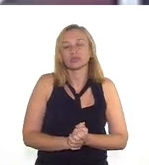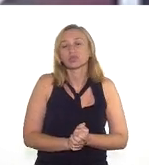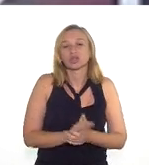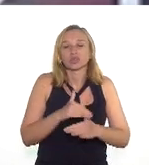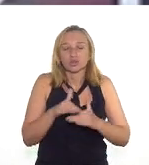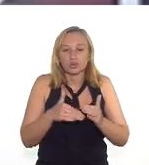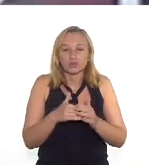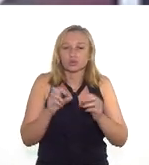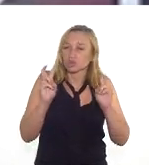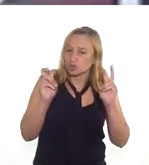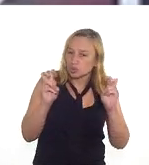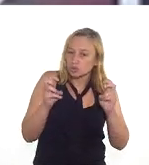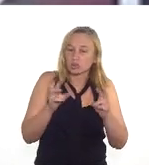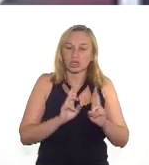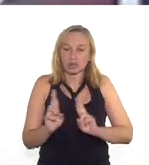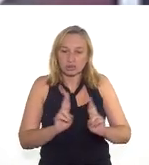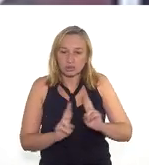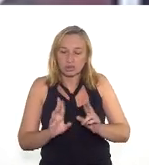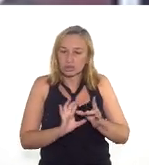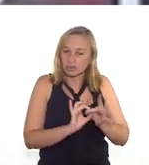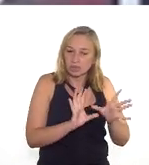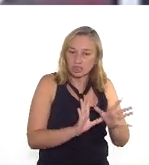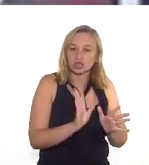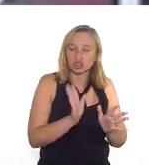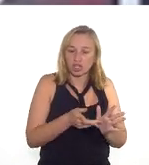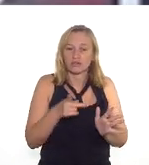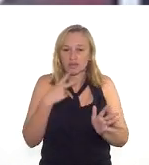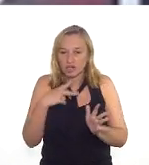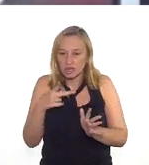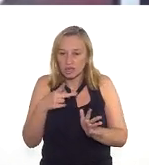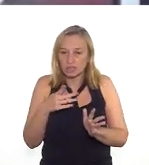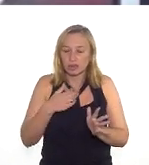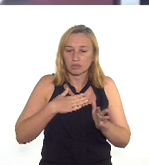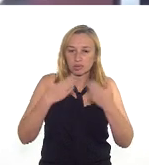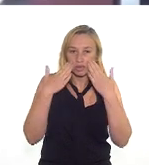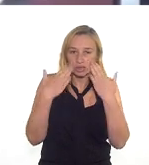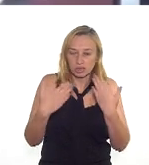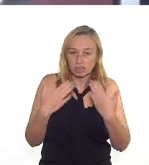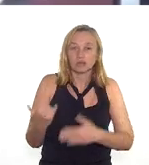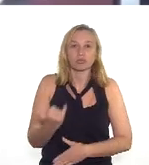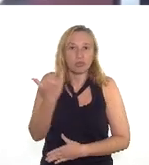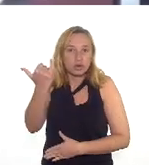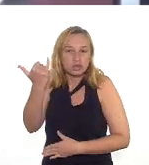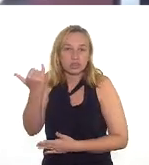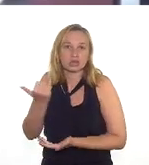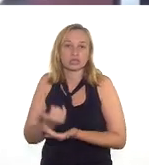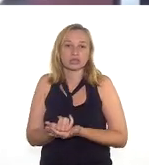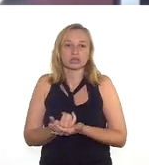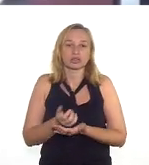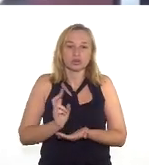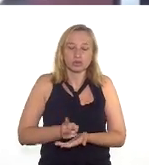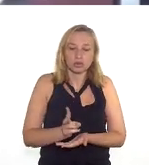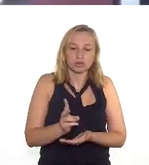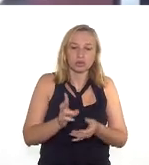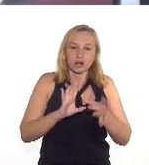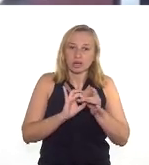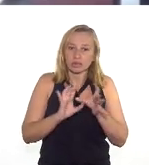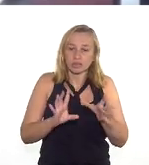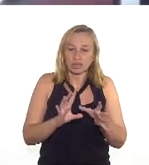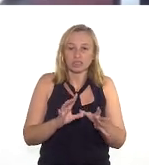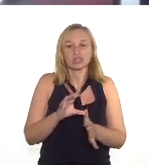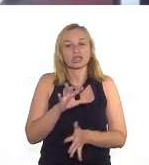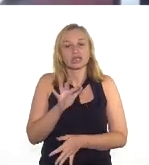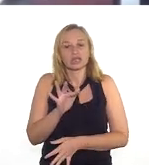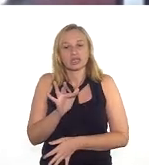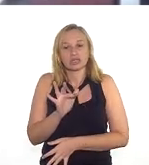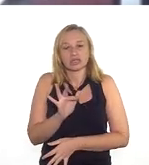Todas essas questões relacionadas à autonomia eu cheguei a colocar na minha apresentação, a importância de se manter a autonomia da